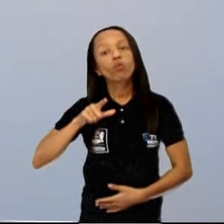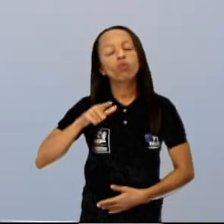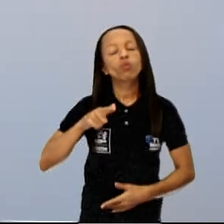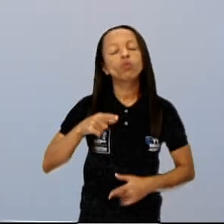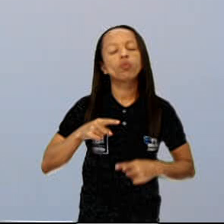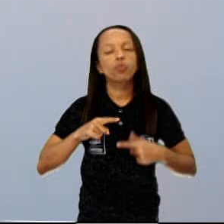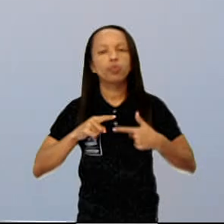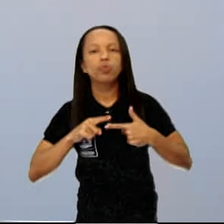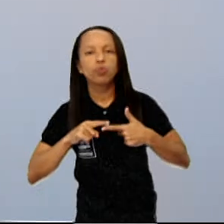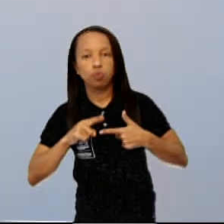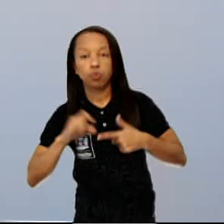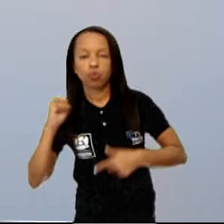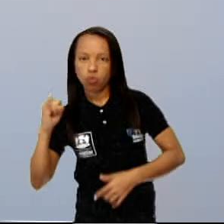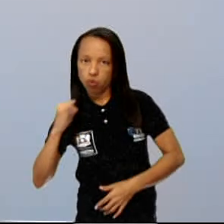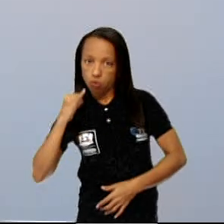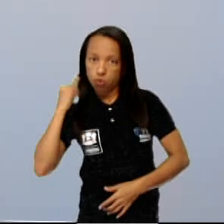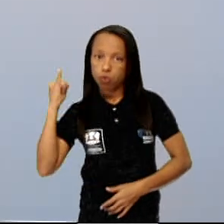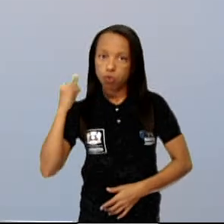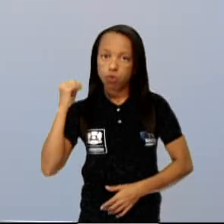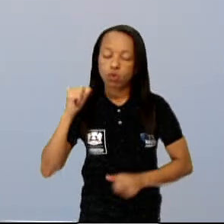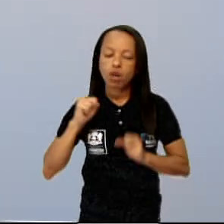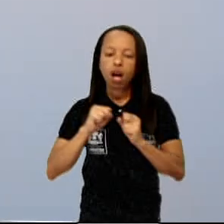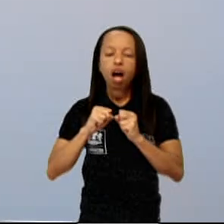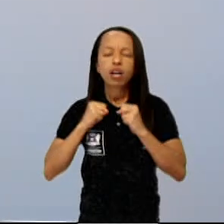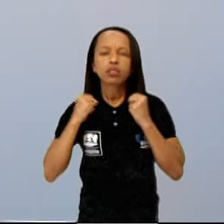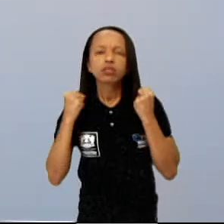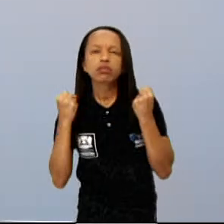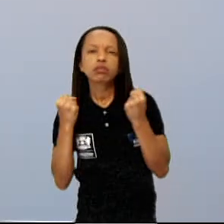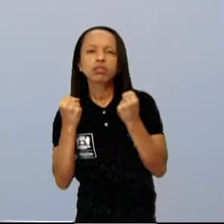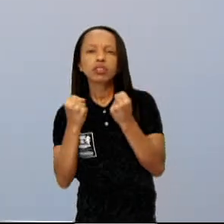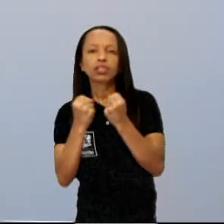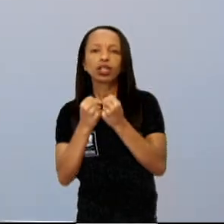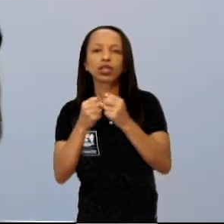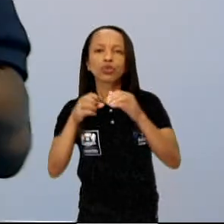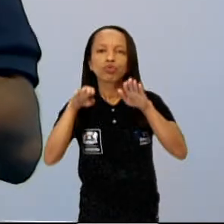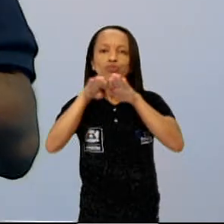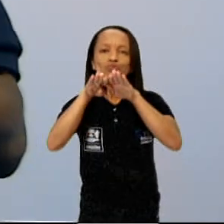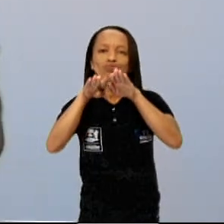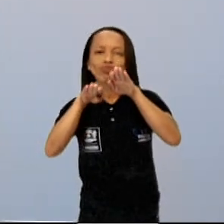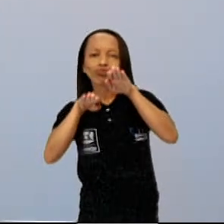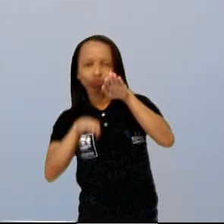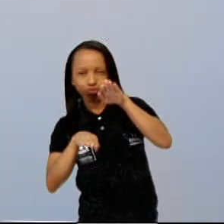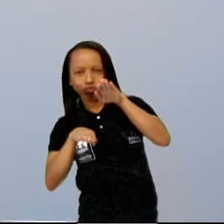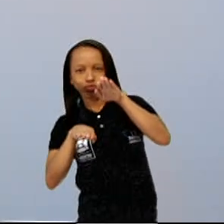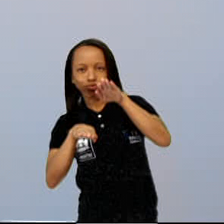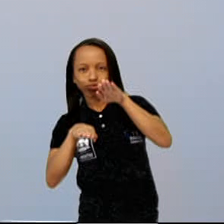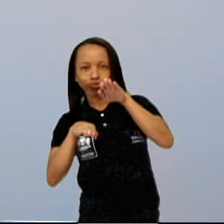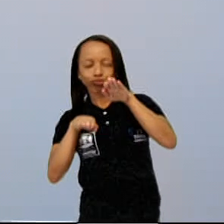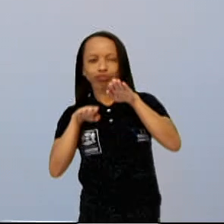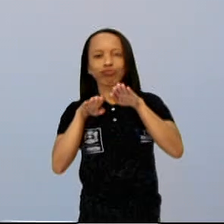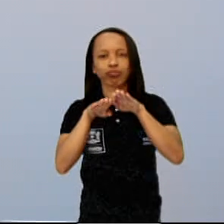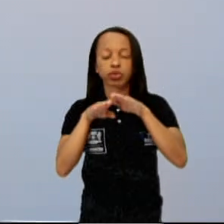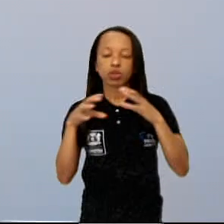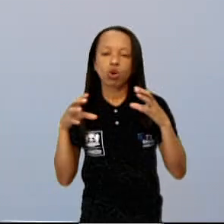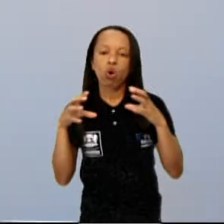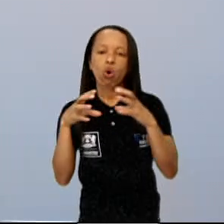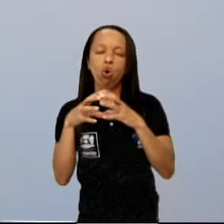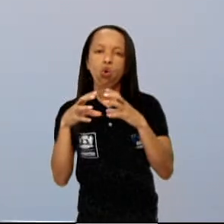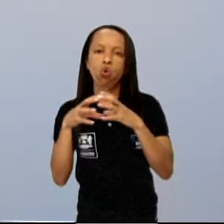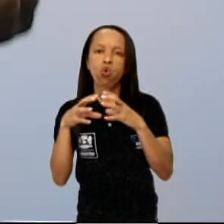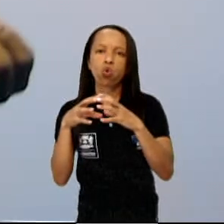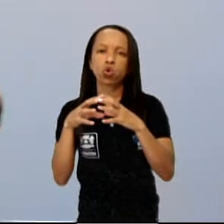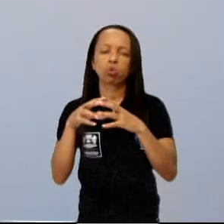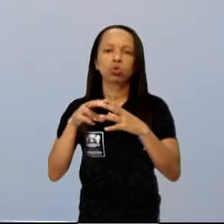é que a sociedade daquele período era cheia de desigualdades. Os nobres, que eram as pessoas que trabalhavam para o rei, que